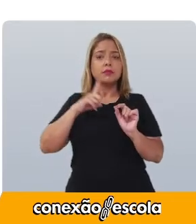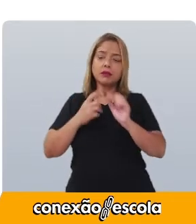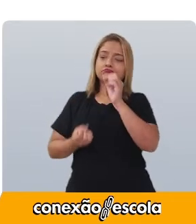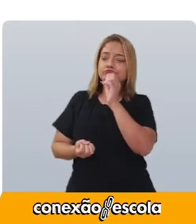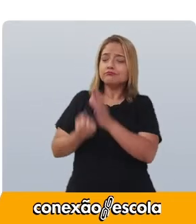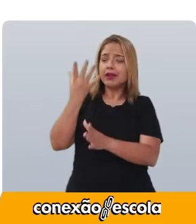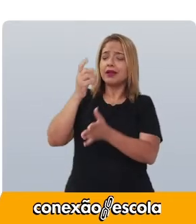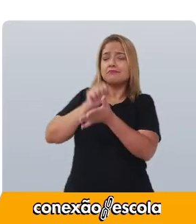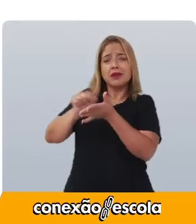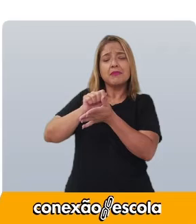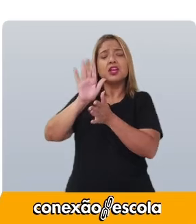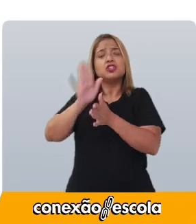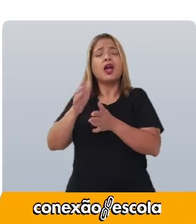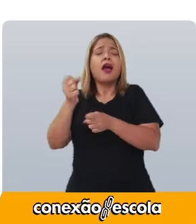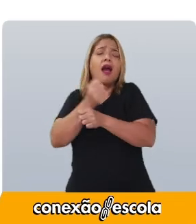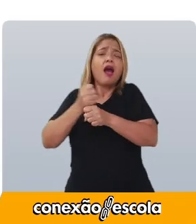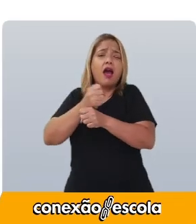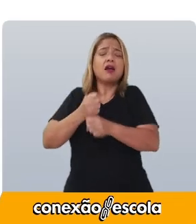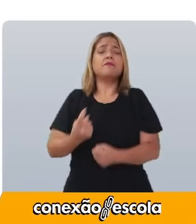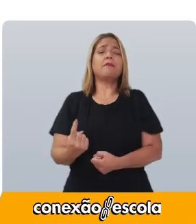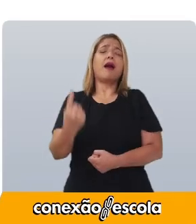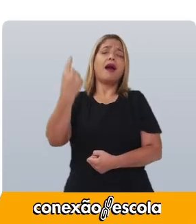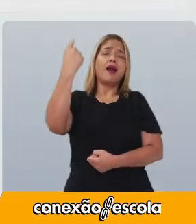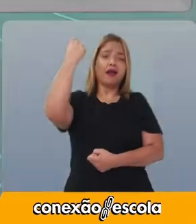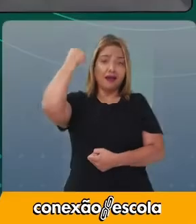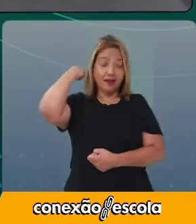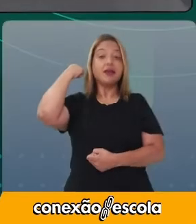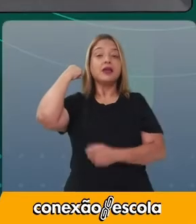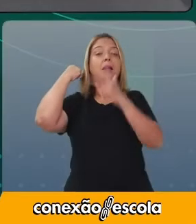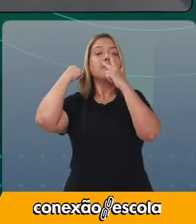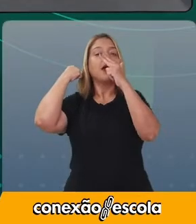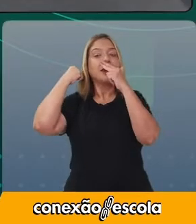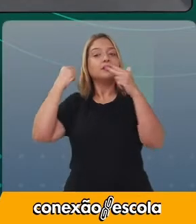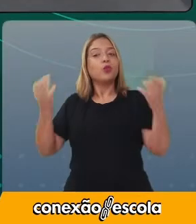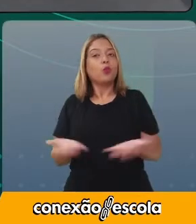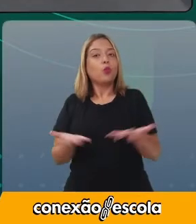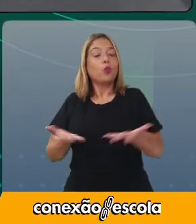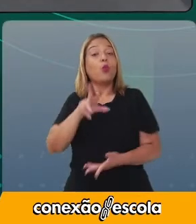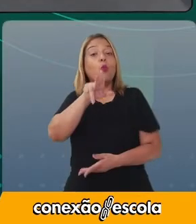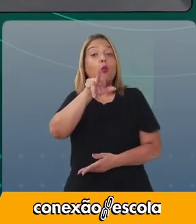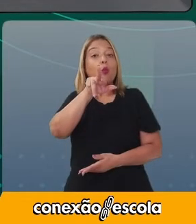criadas há bastante tempo, são bem atuais.